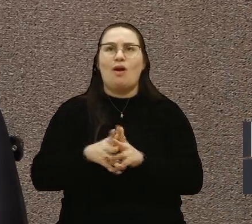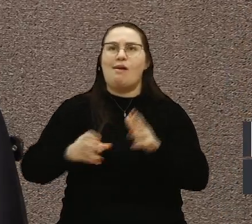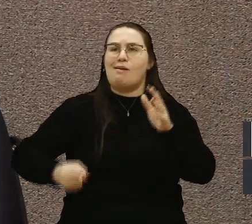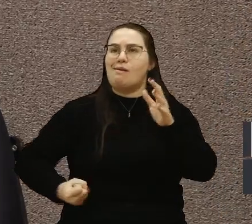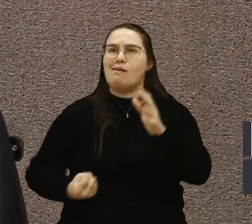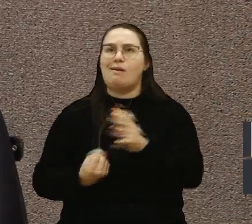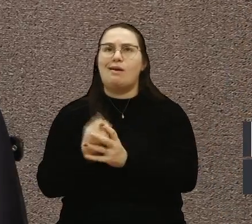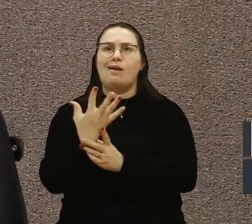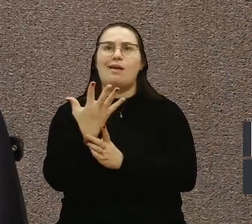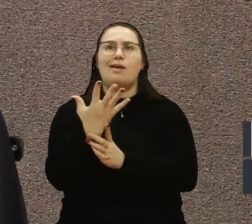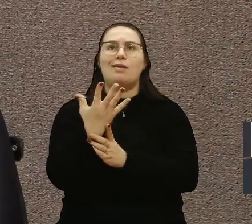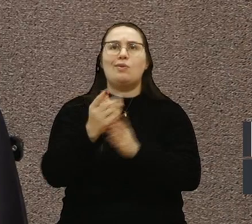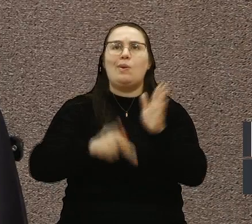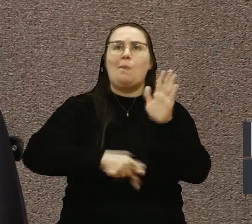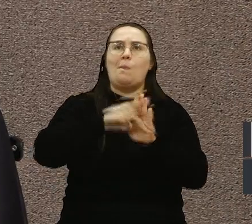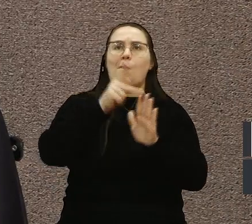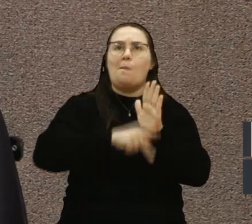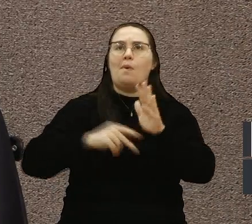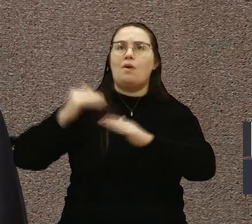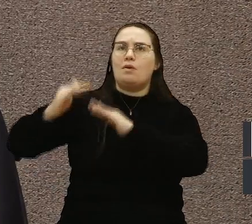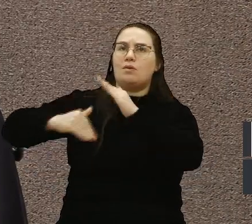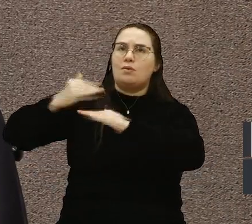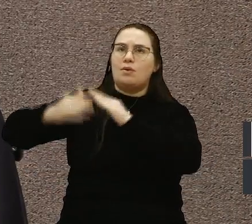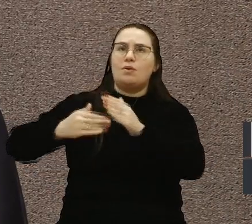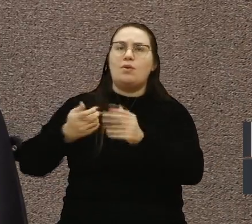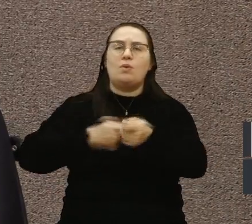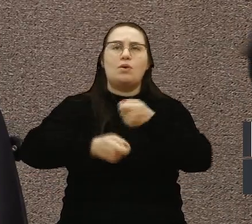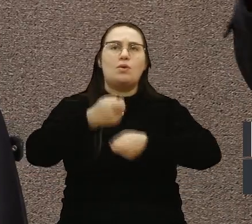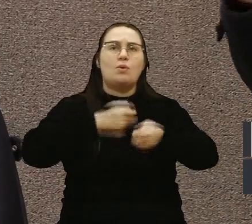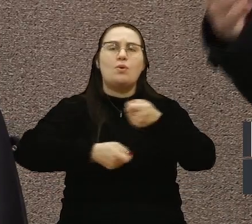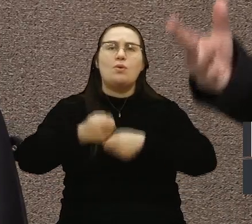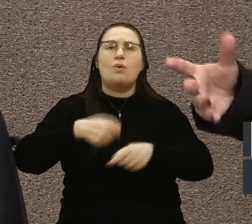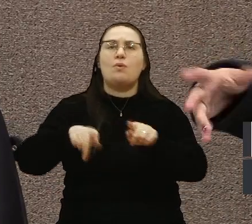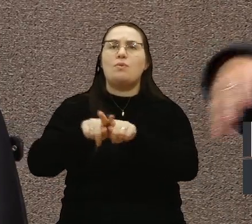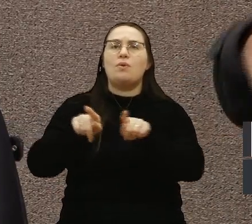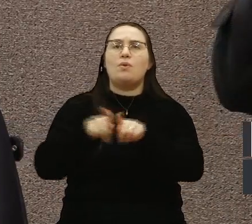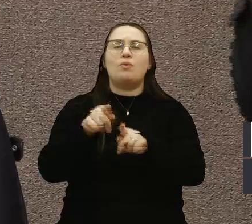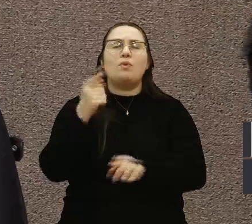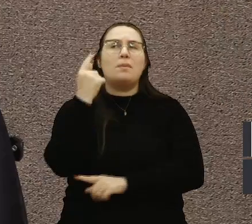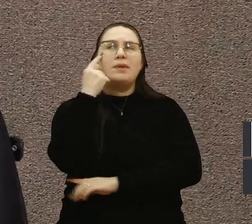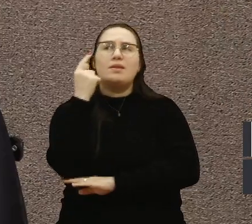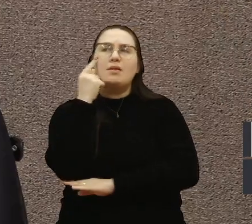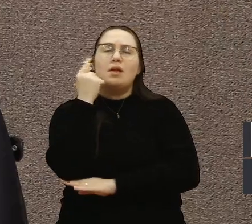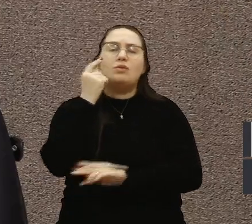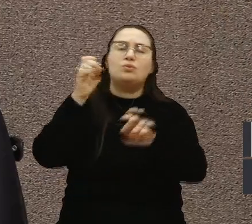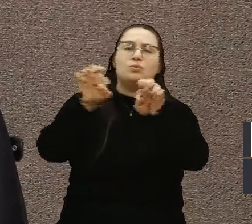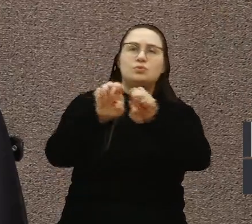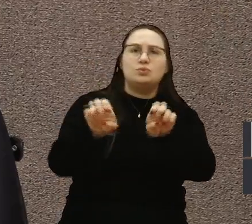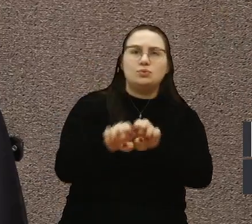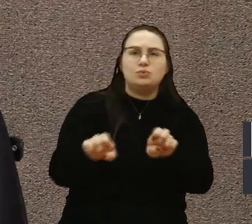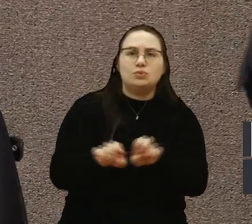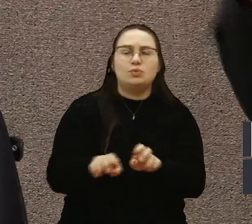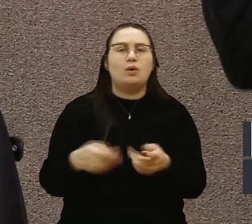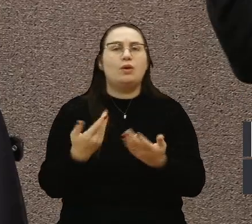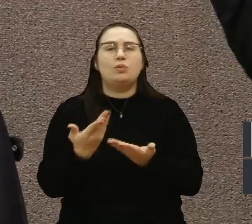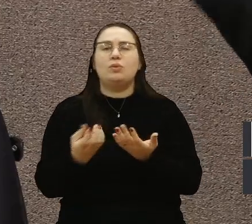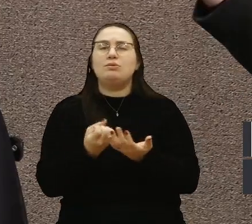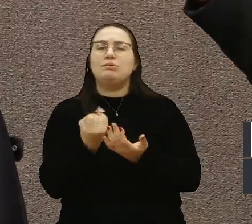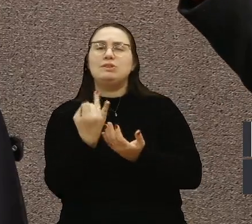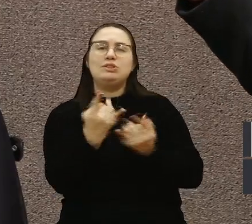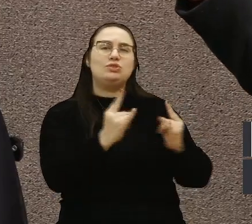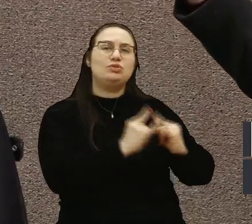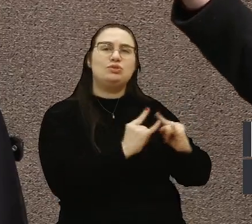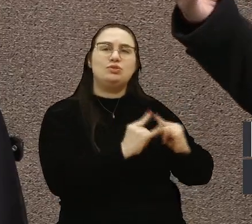elaboração desse nosso plano de desenvolvimento econômico, o quanto foi pensado, quanto foi estruturado, o quanto várias entidades